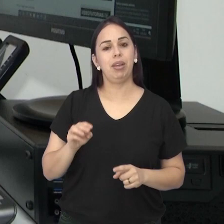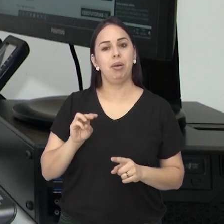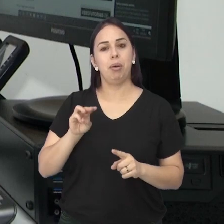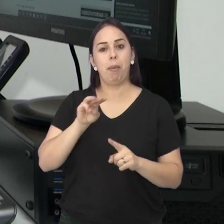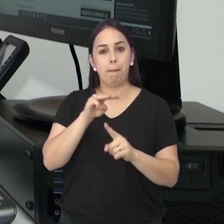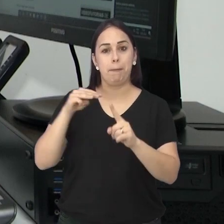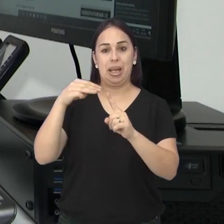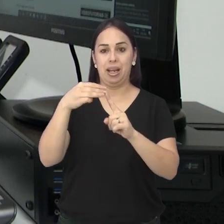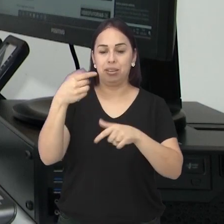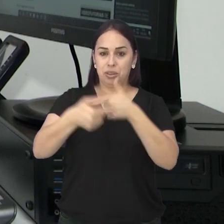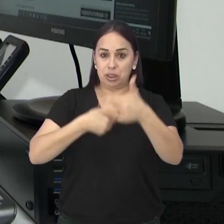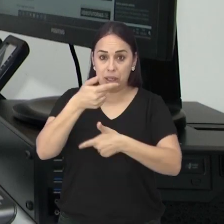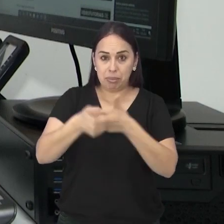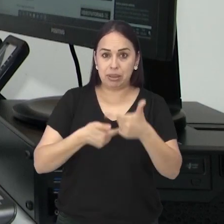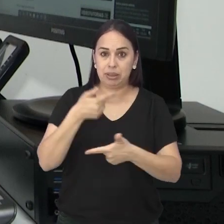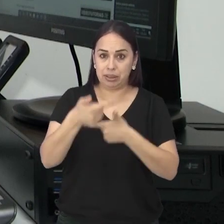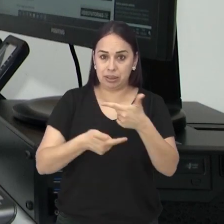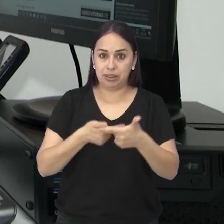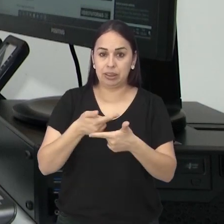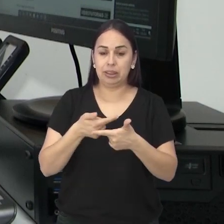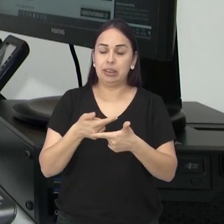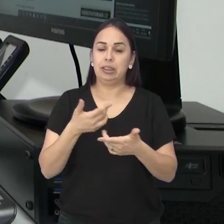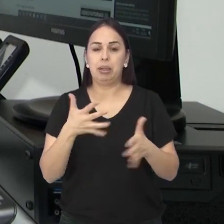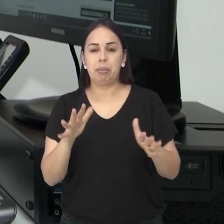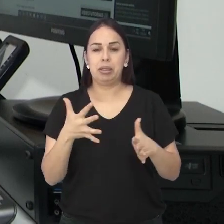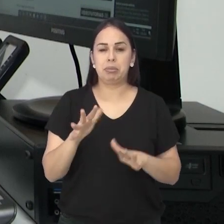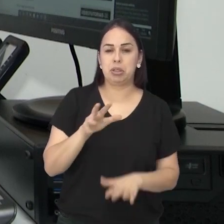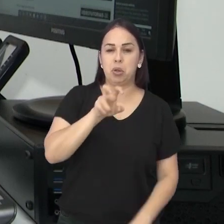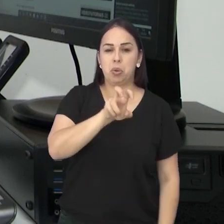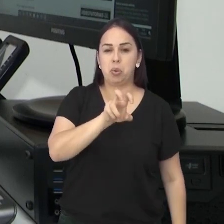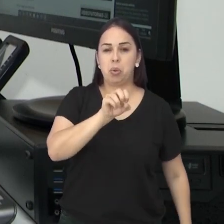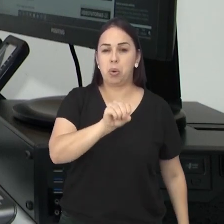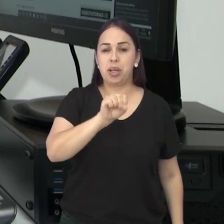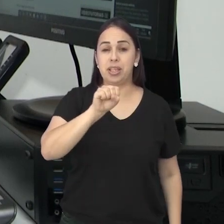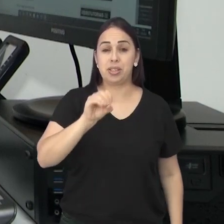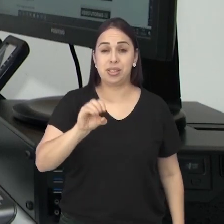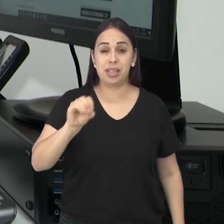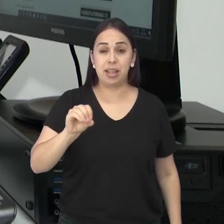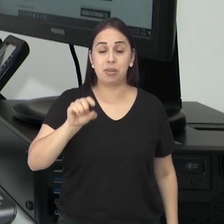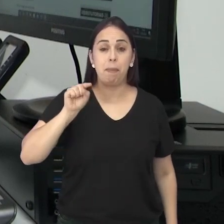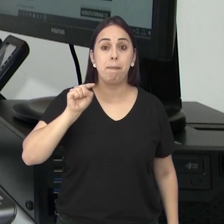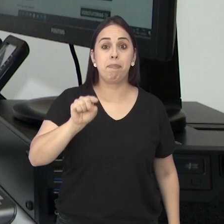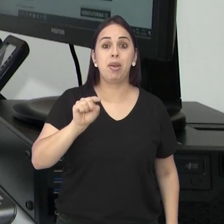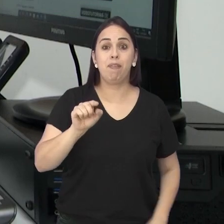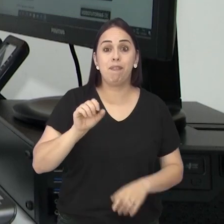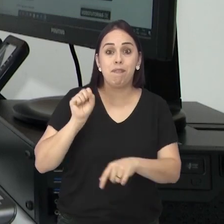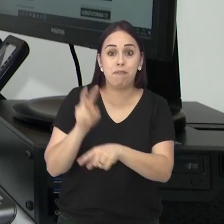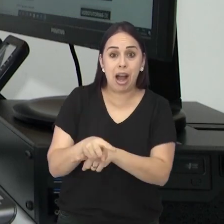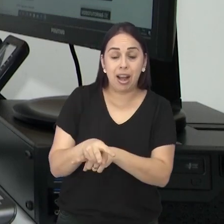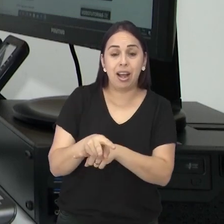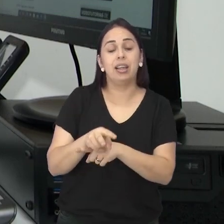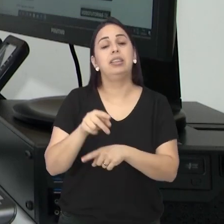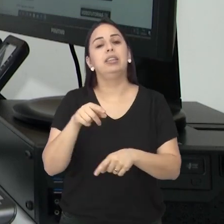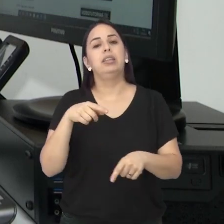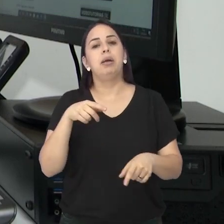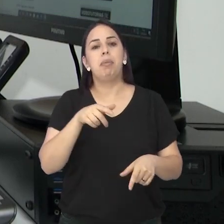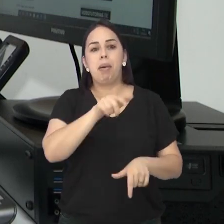hoje o mercado demanda de 800 mil vagas para as pessoas especializadas em